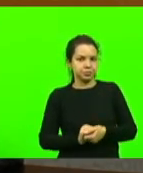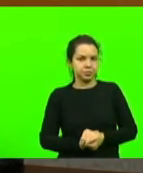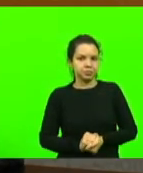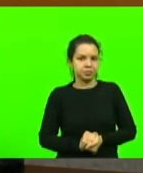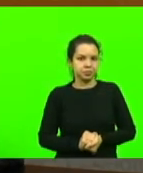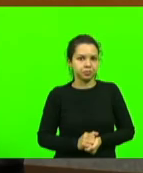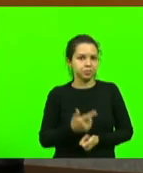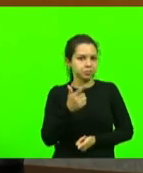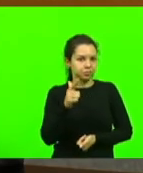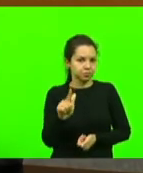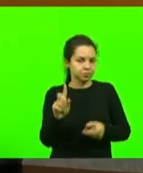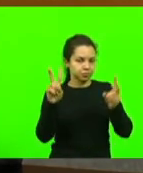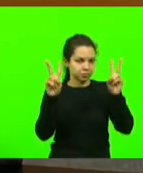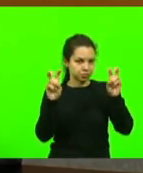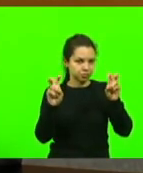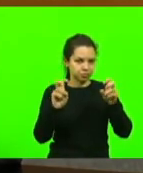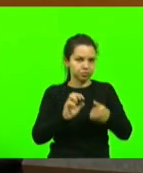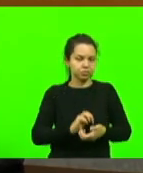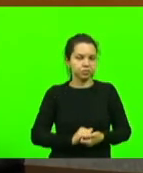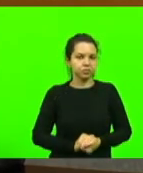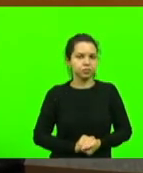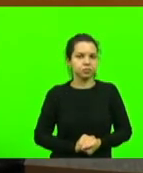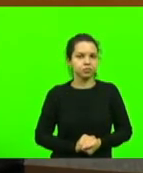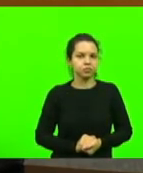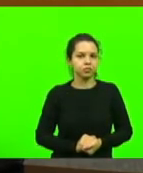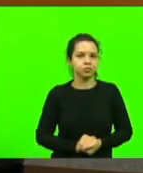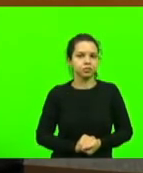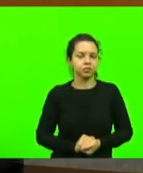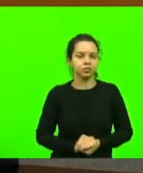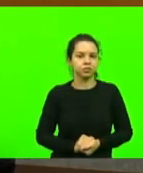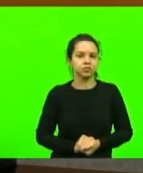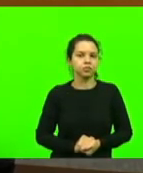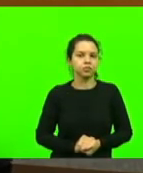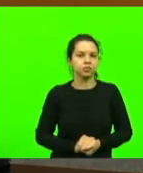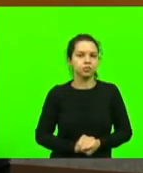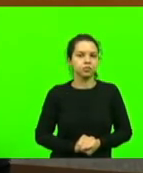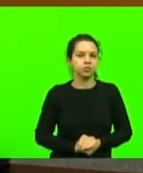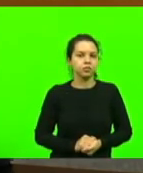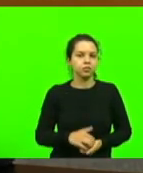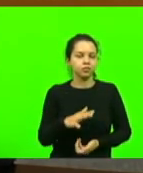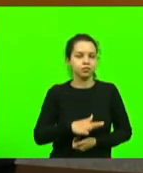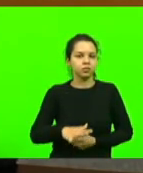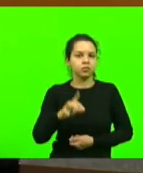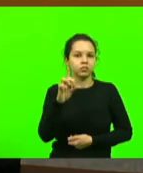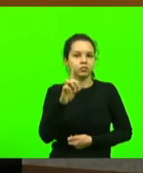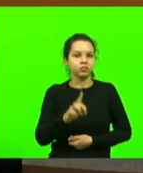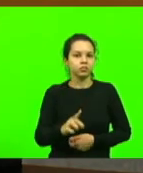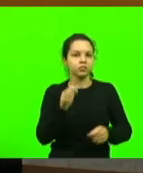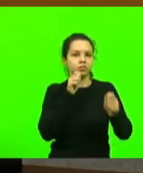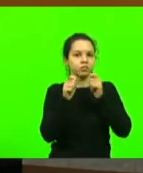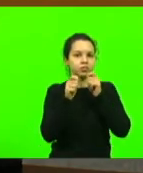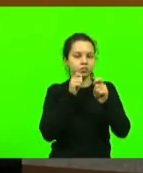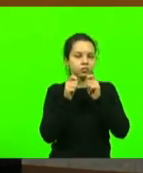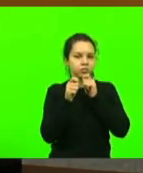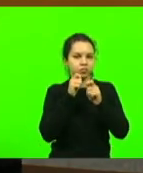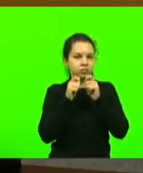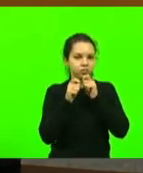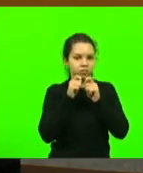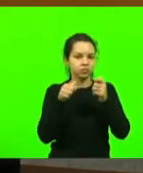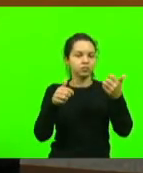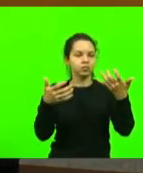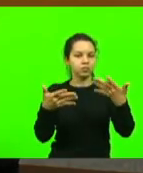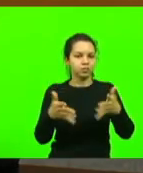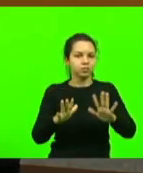é outra questão um dos cargos dessa questão da direção e assessoramento aqui